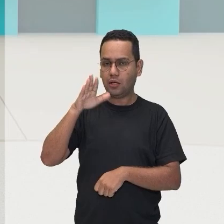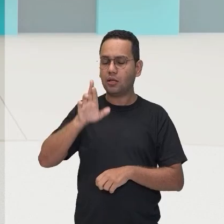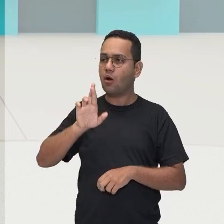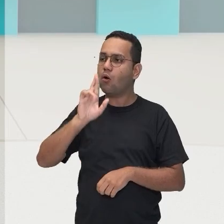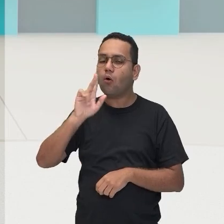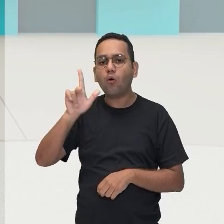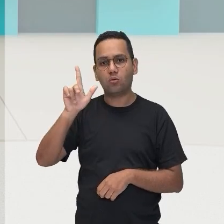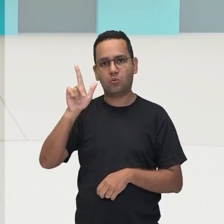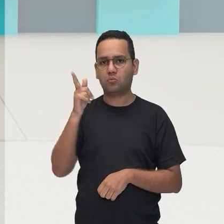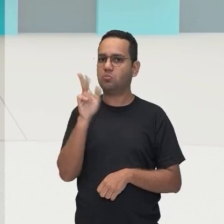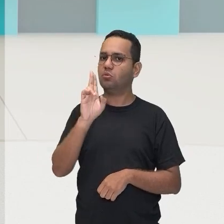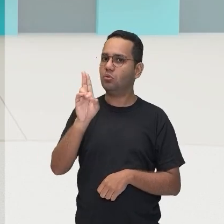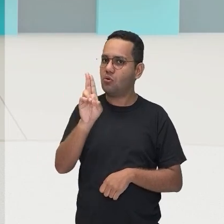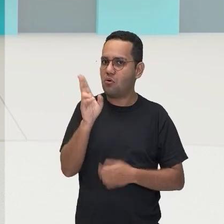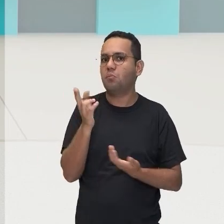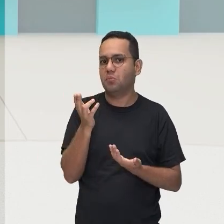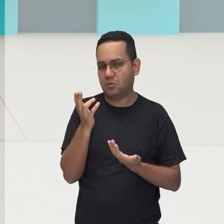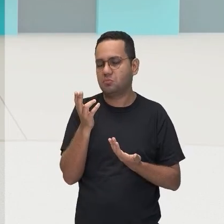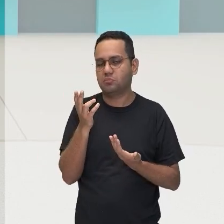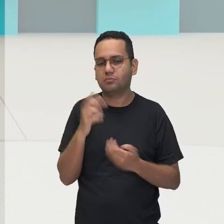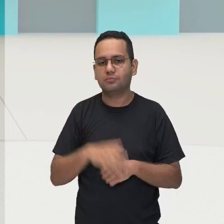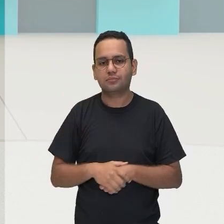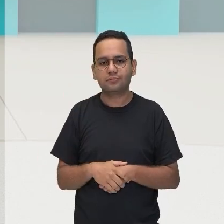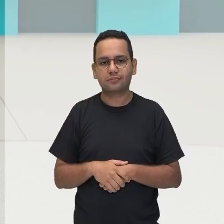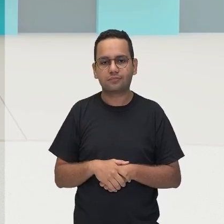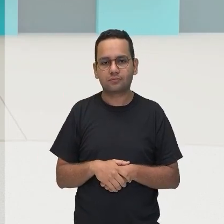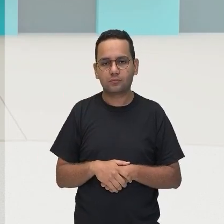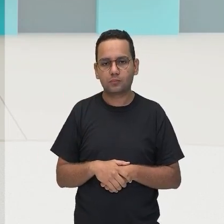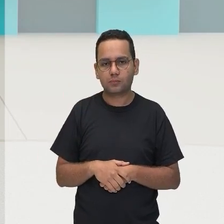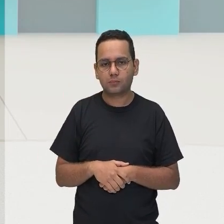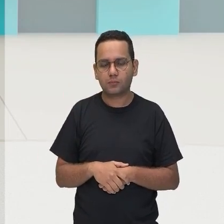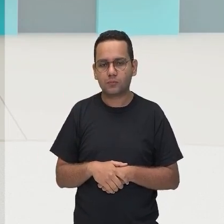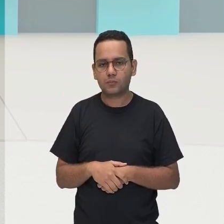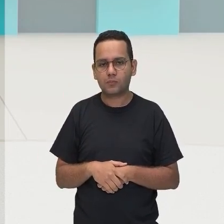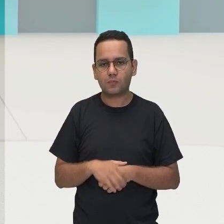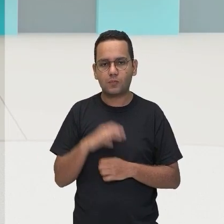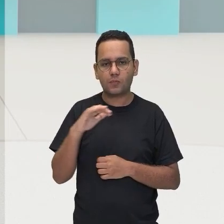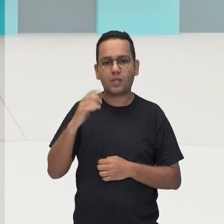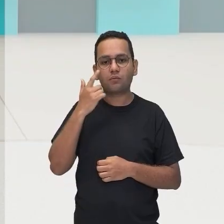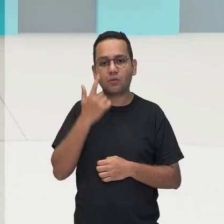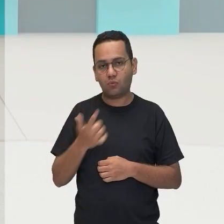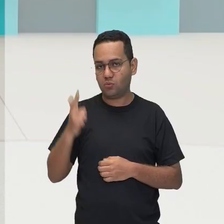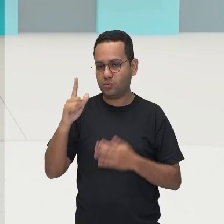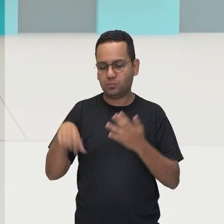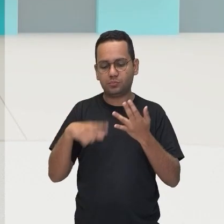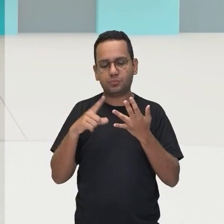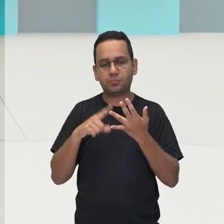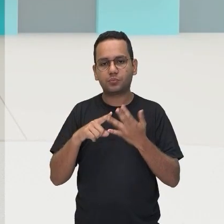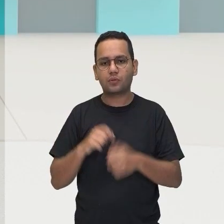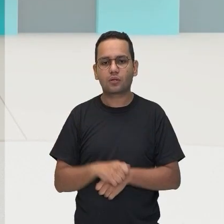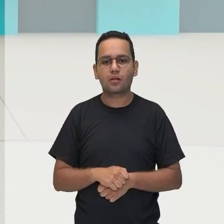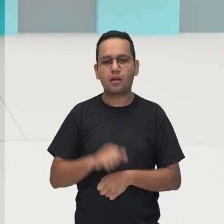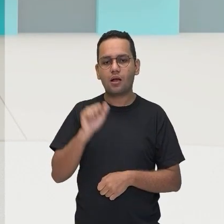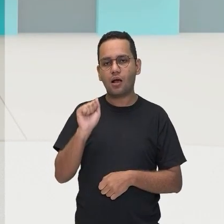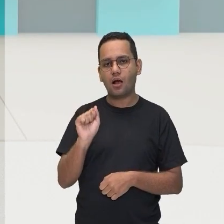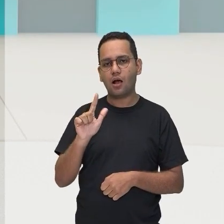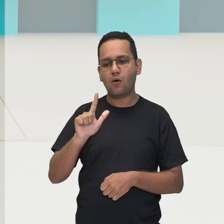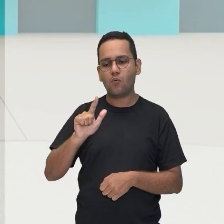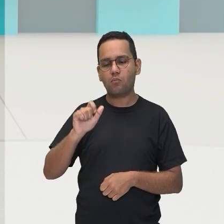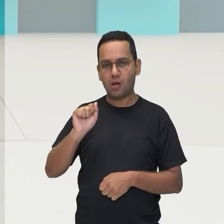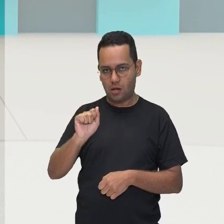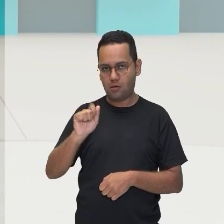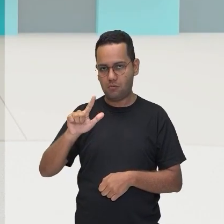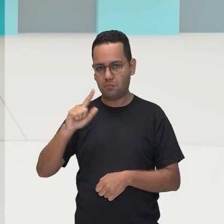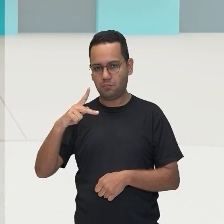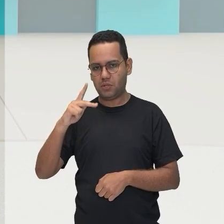é considerado uma outra atividade que a gente vai ver agora aqui para vocês, que é o alpinismo. Então, o alpinismo ele